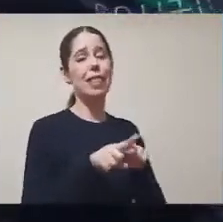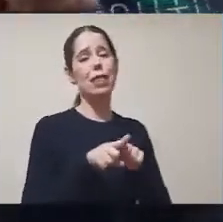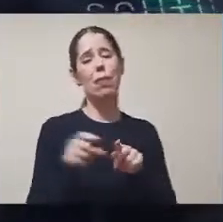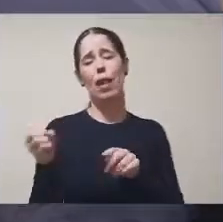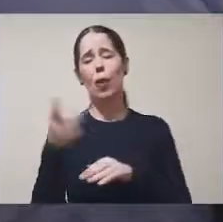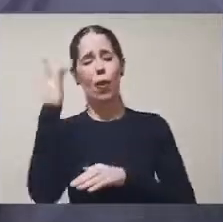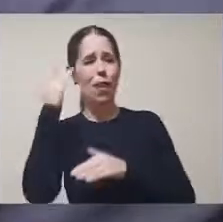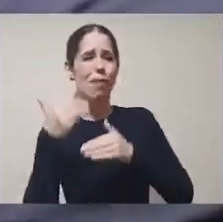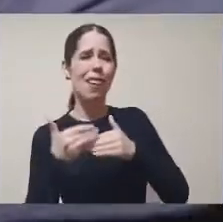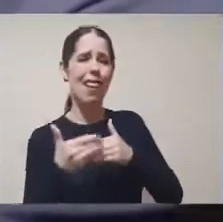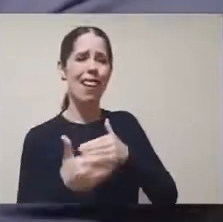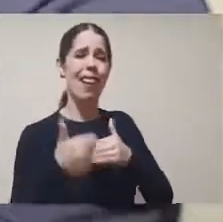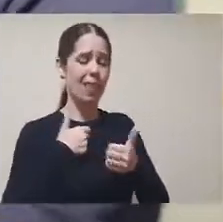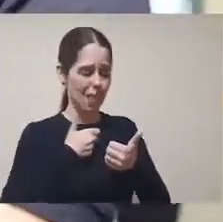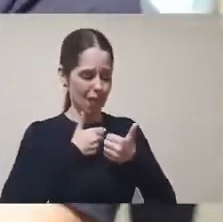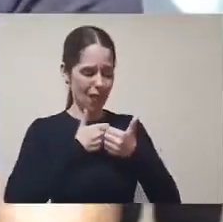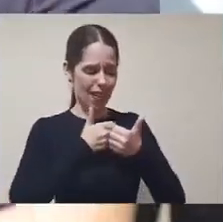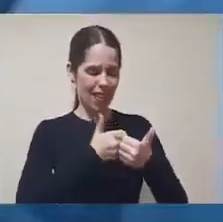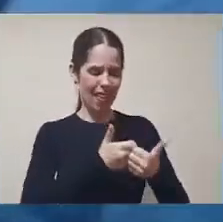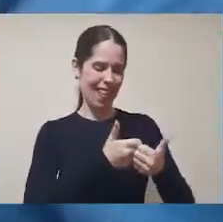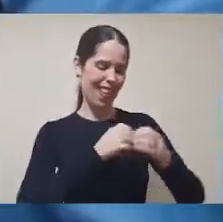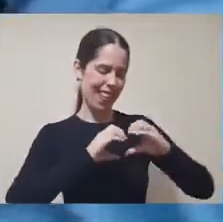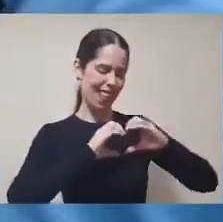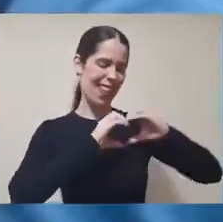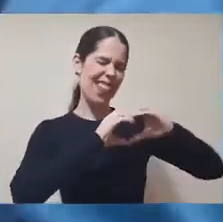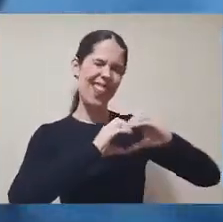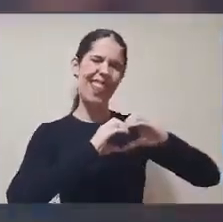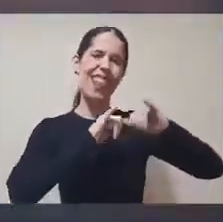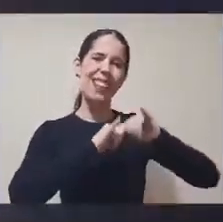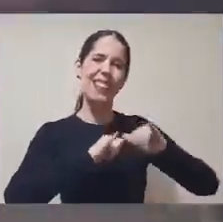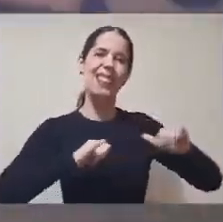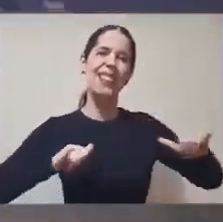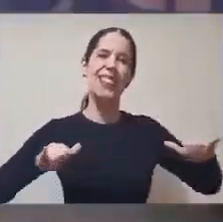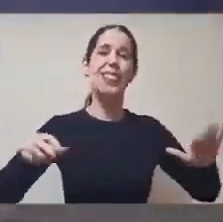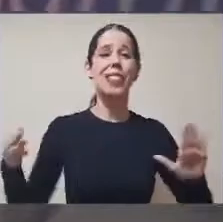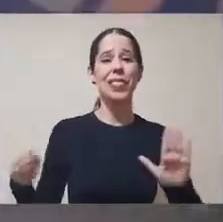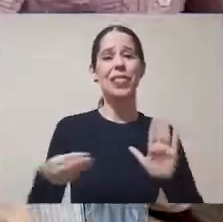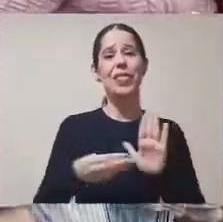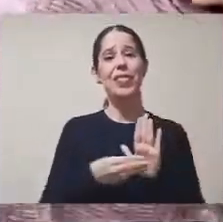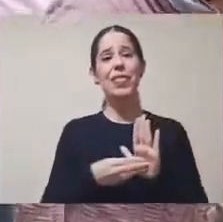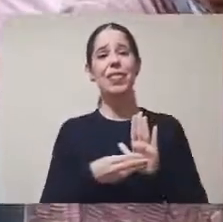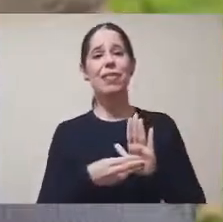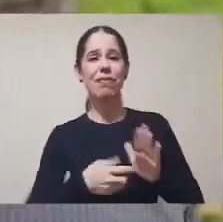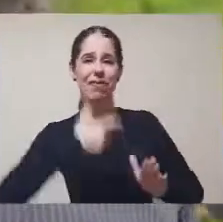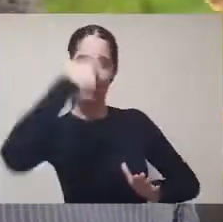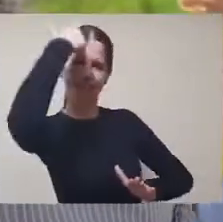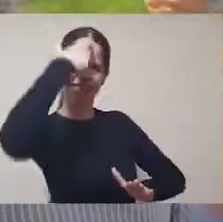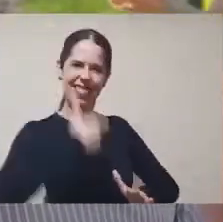por um novo amanhã. Eu ouço meu coração e ele diz Marquesã.